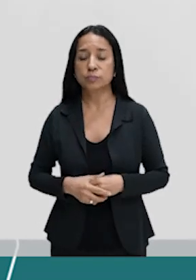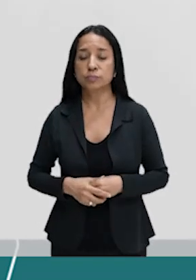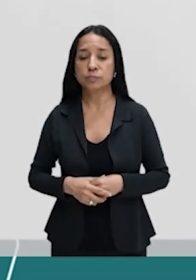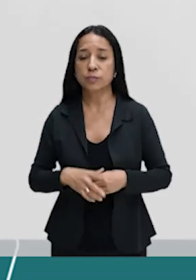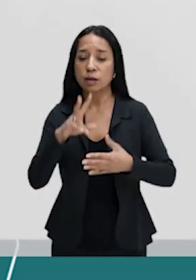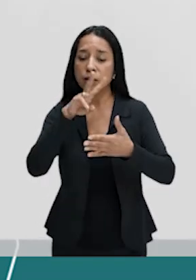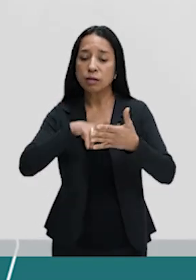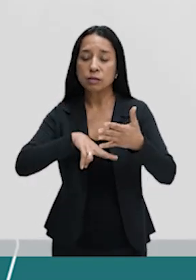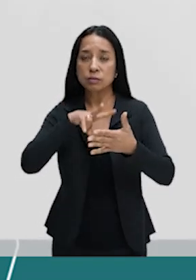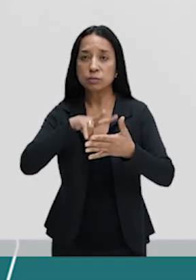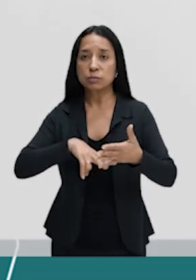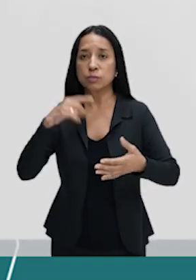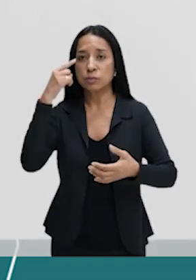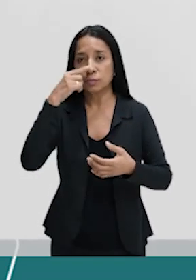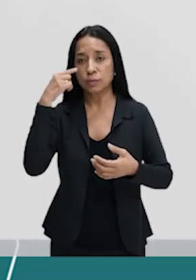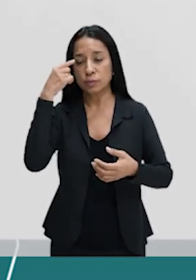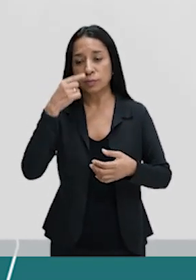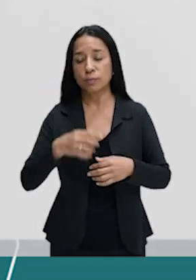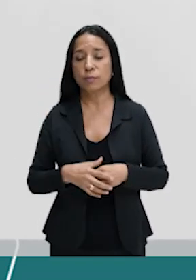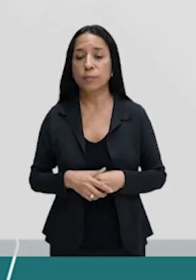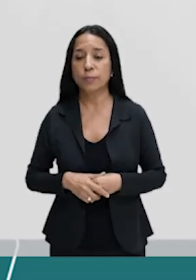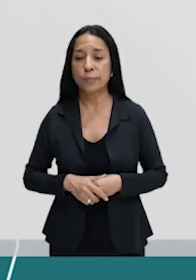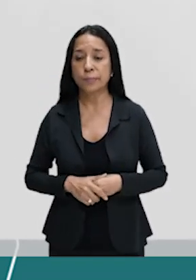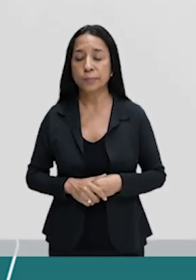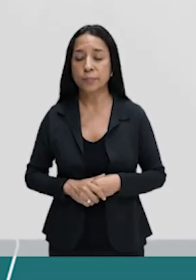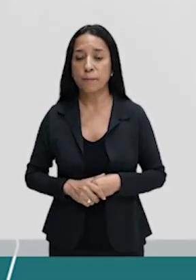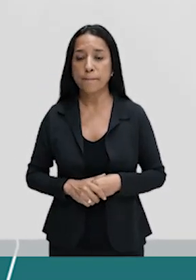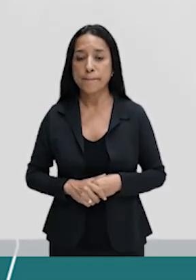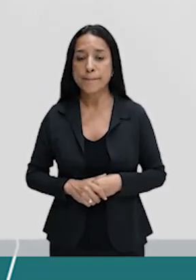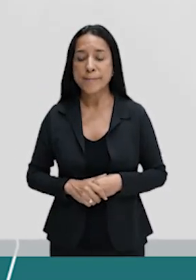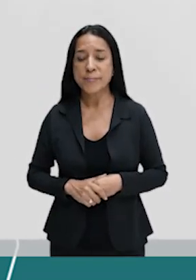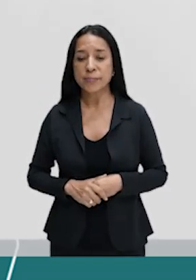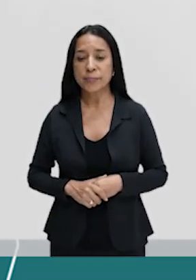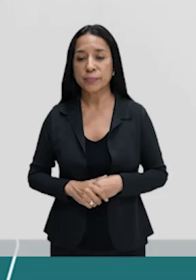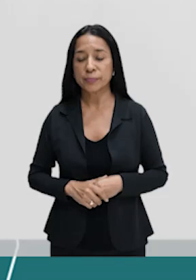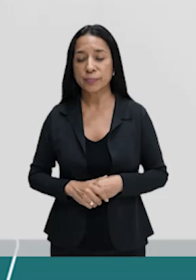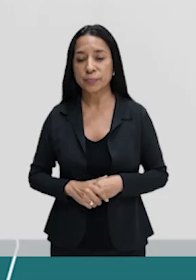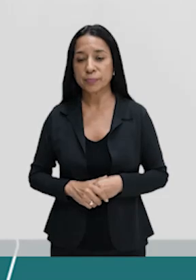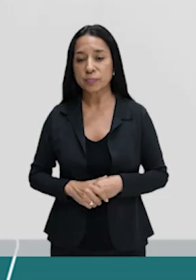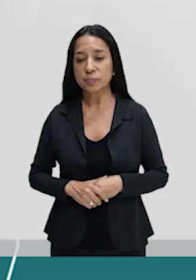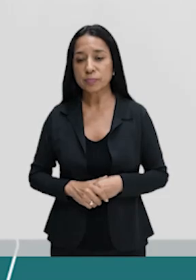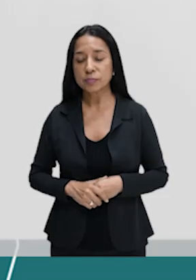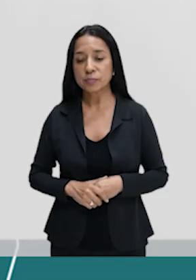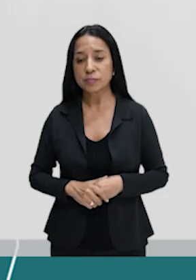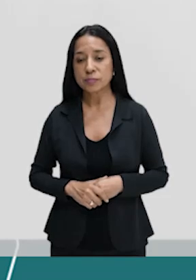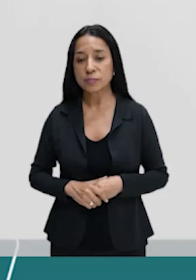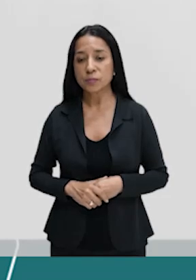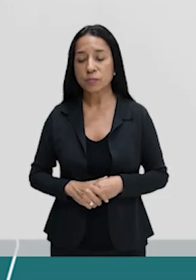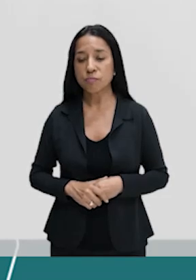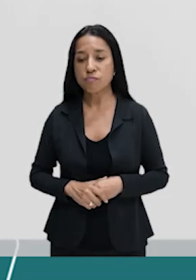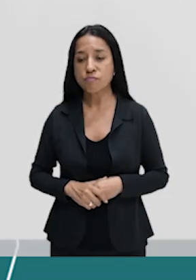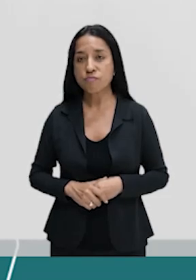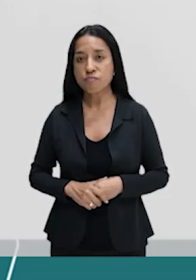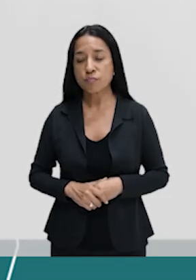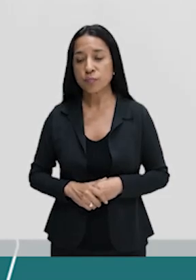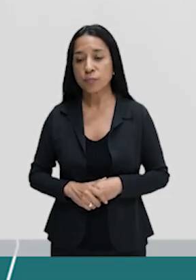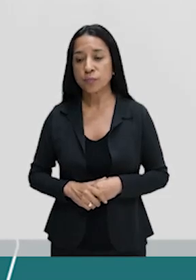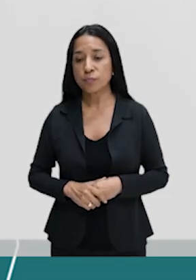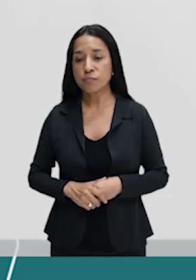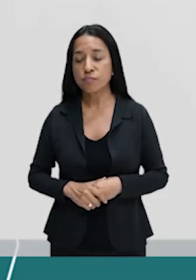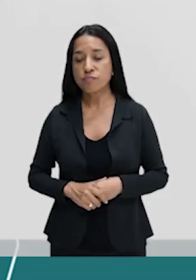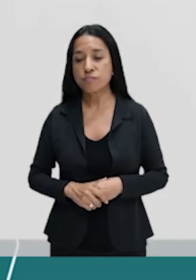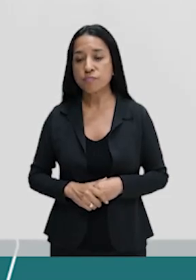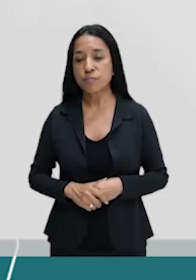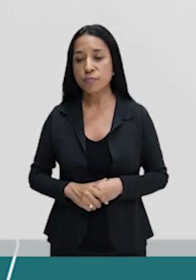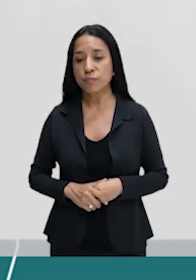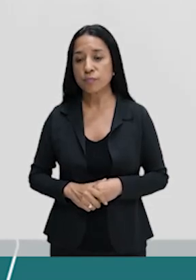tá? Ele pone, nosotros ponemos, vosotros ponéis, ellos ponem. Pongo el